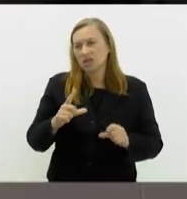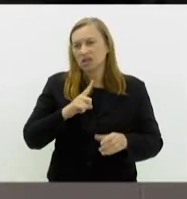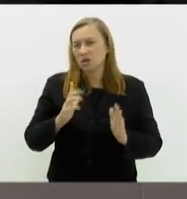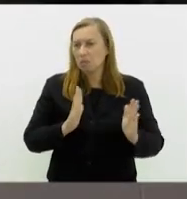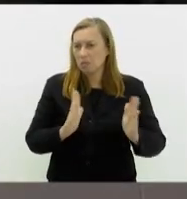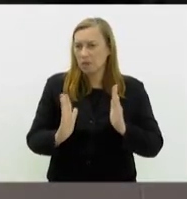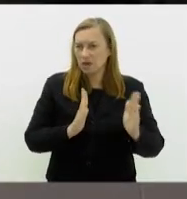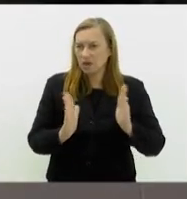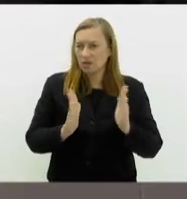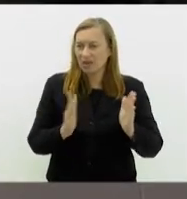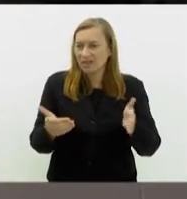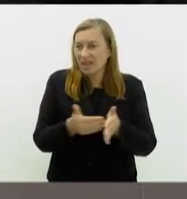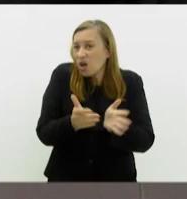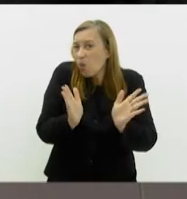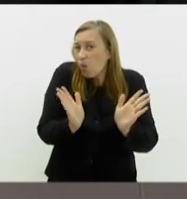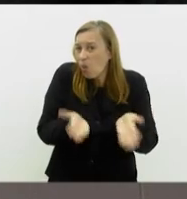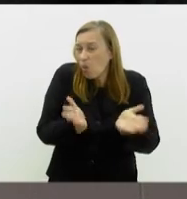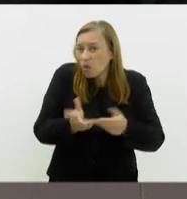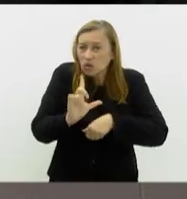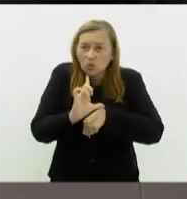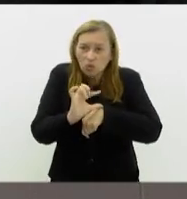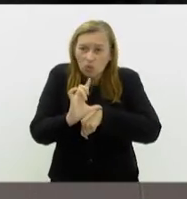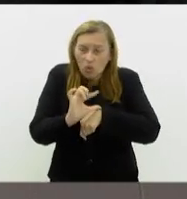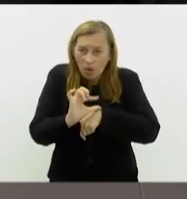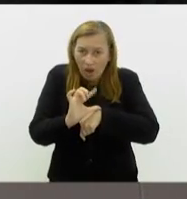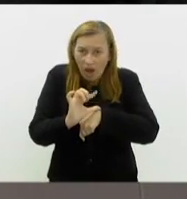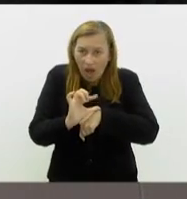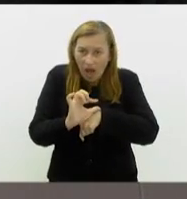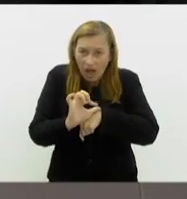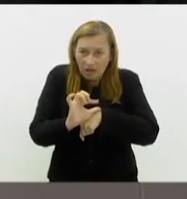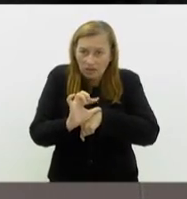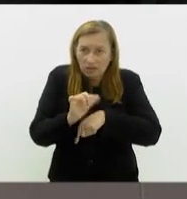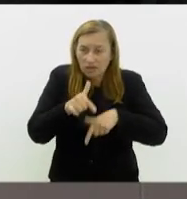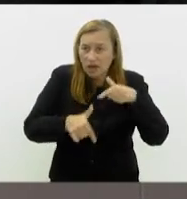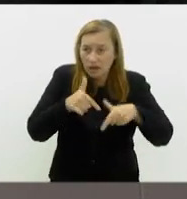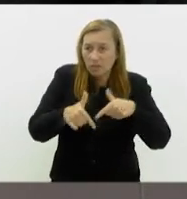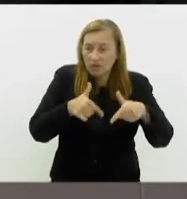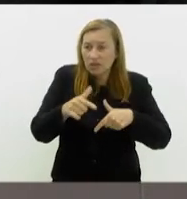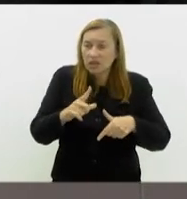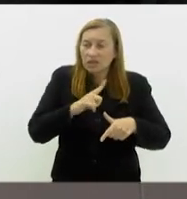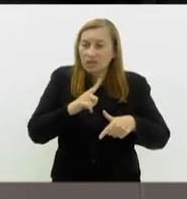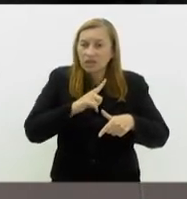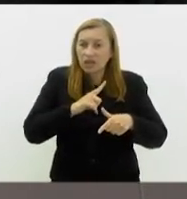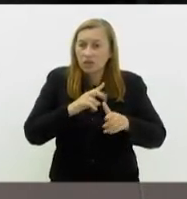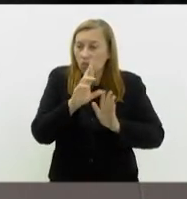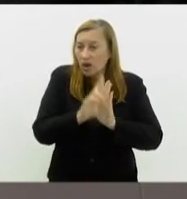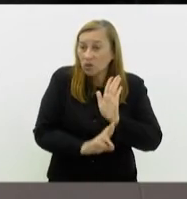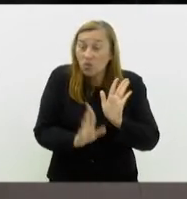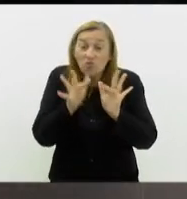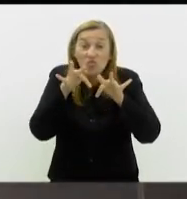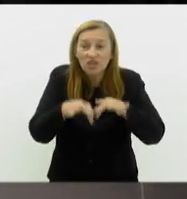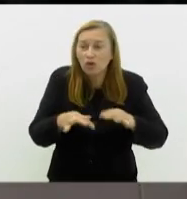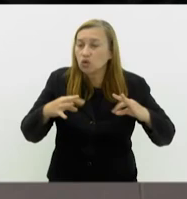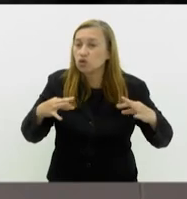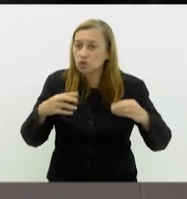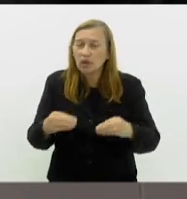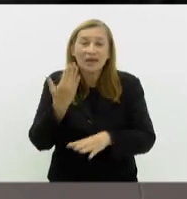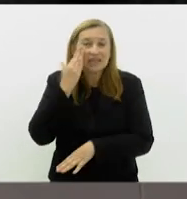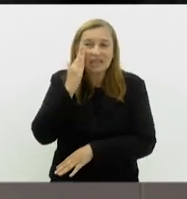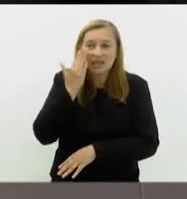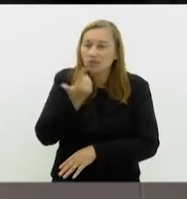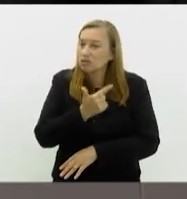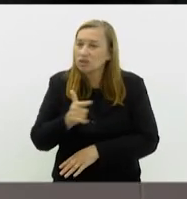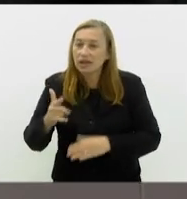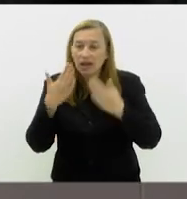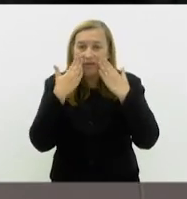findo ainda hoje no horário de expediente em que haja uma formatação final tanto e aí entendendo que não haverá